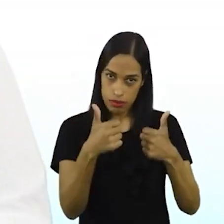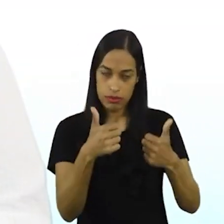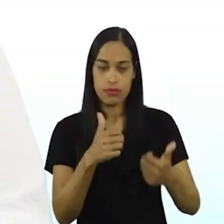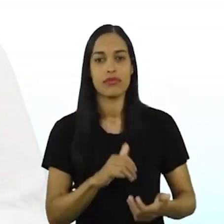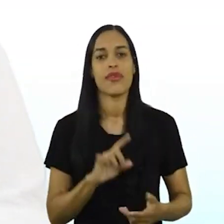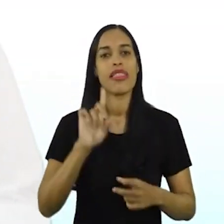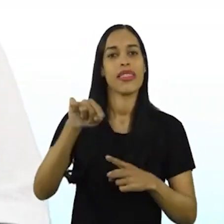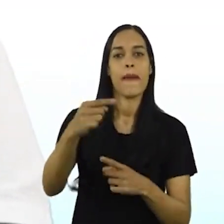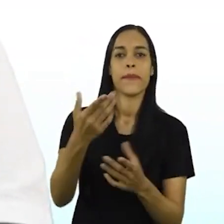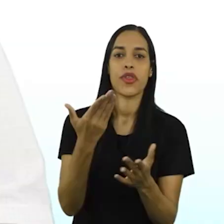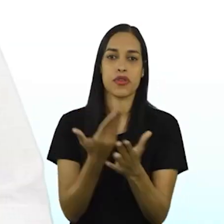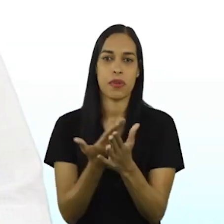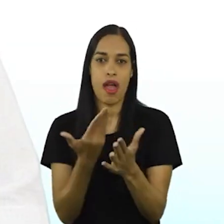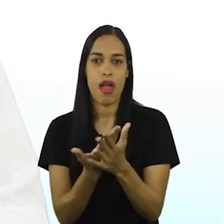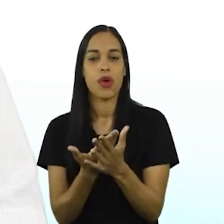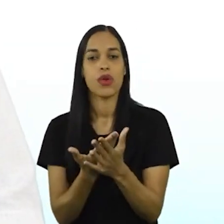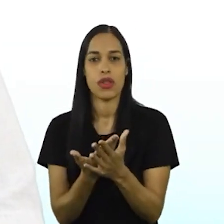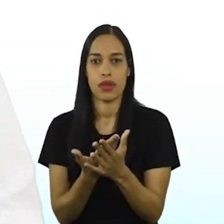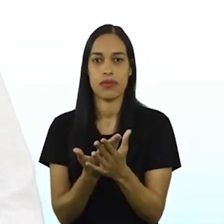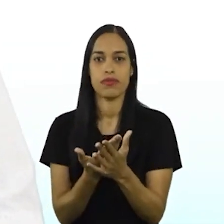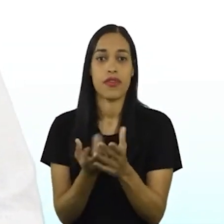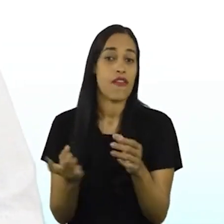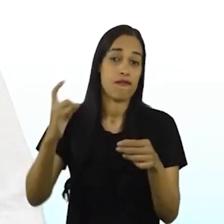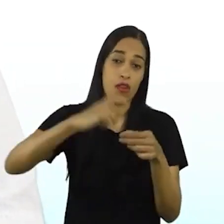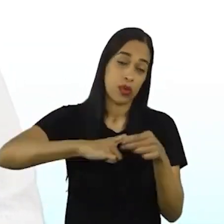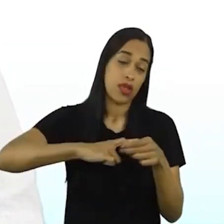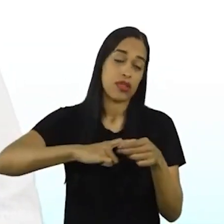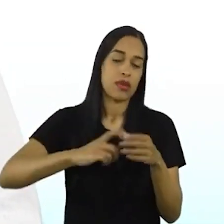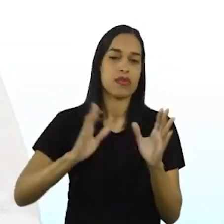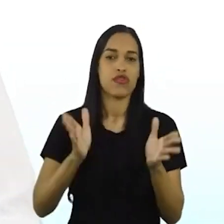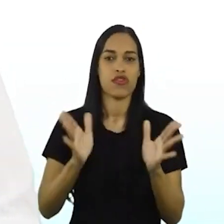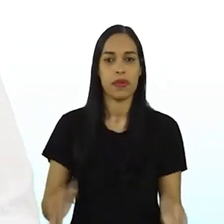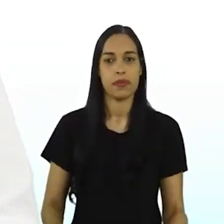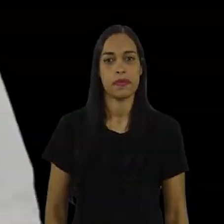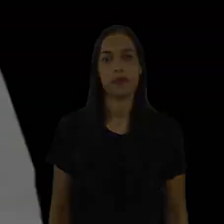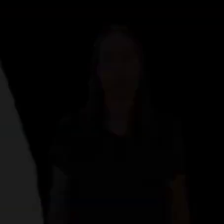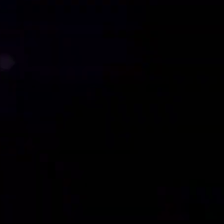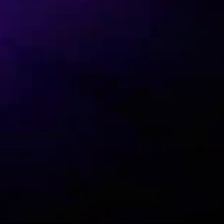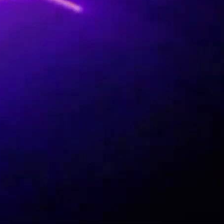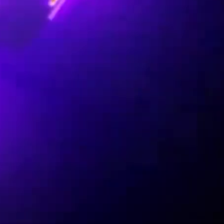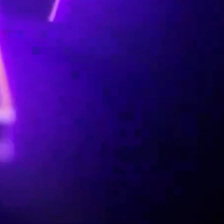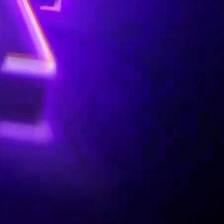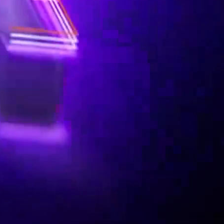Tranquilo? Até a próxima. Voltaremos em breve.